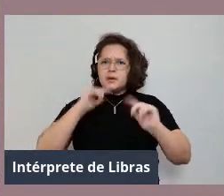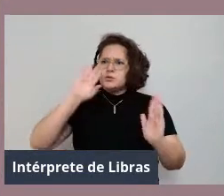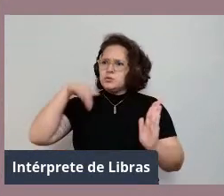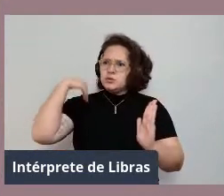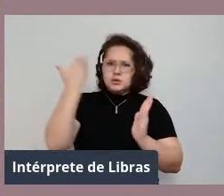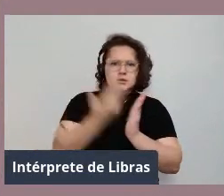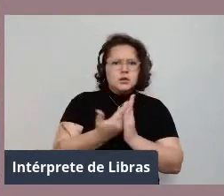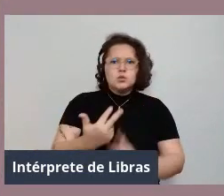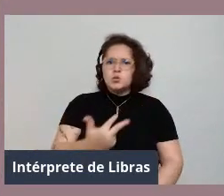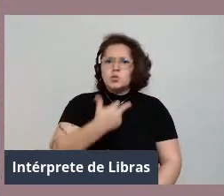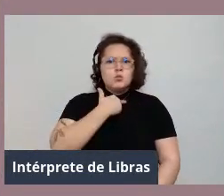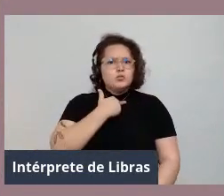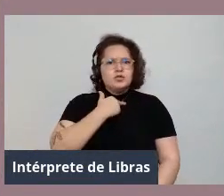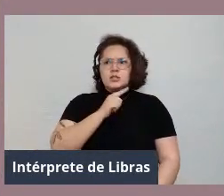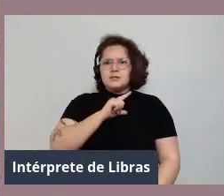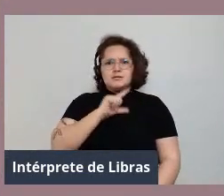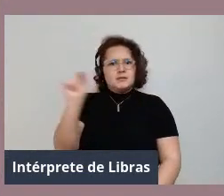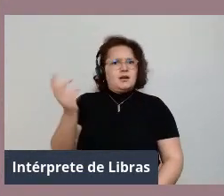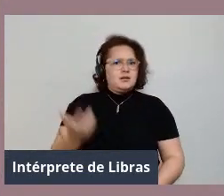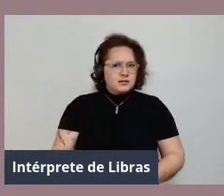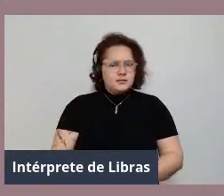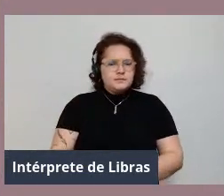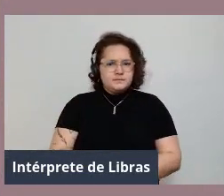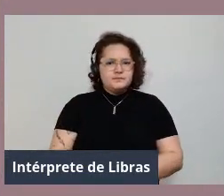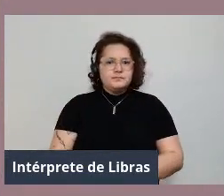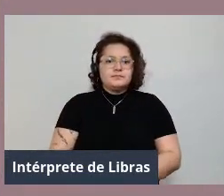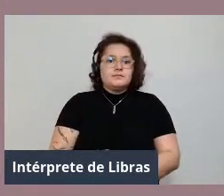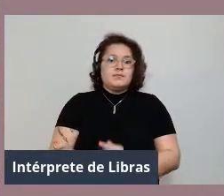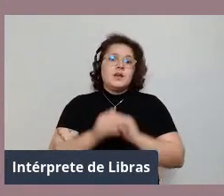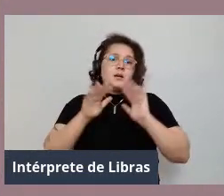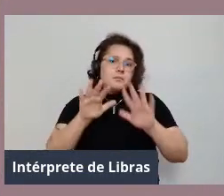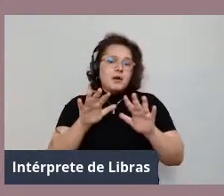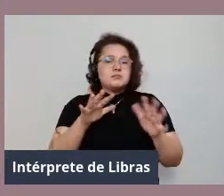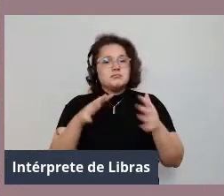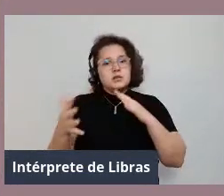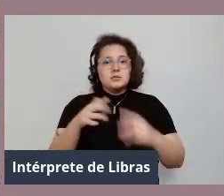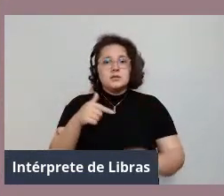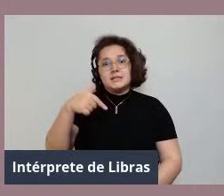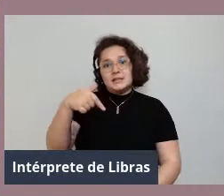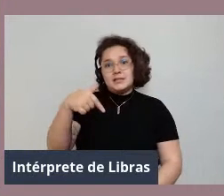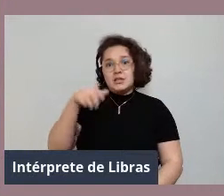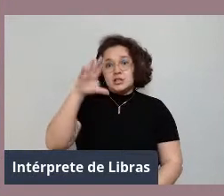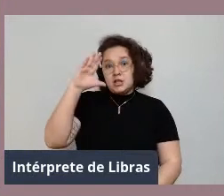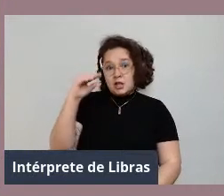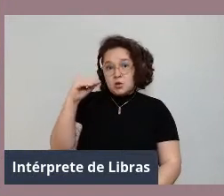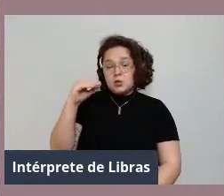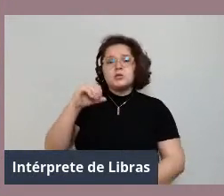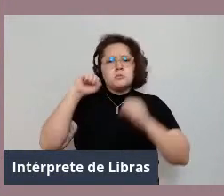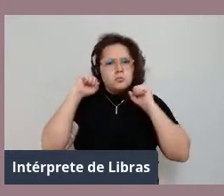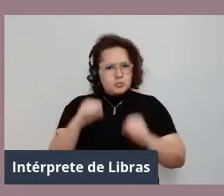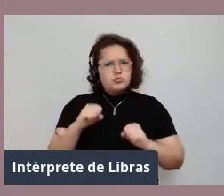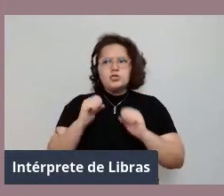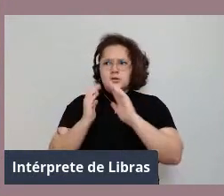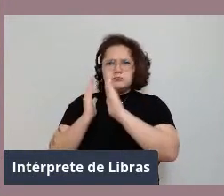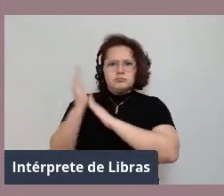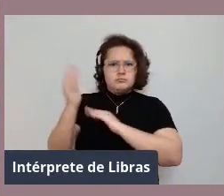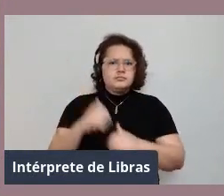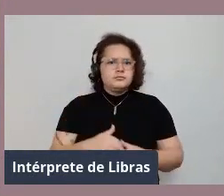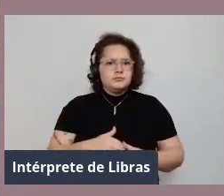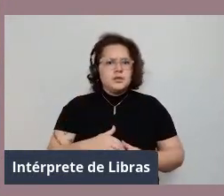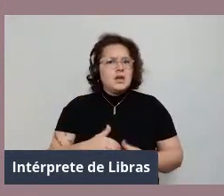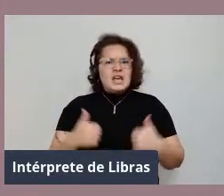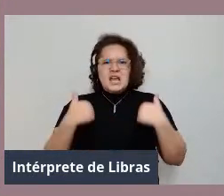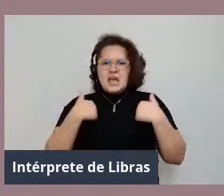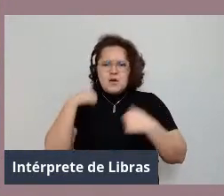podia sair assim de imediato, mas poderia passar lá por volta das 7 da noite quando saísse da redação. Não